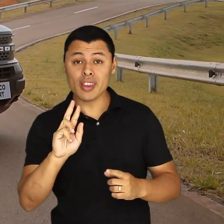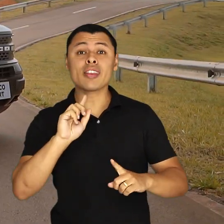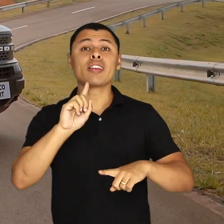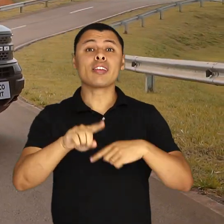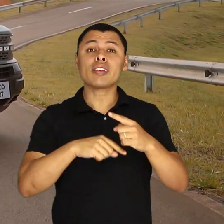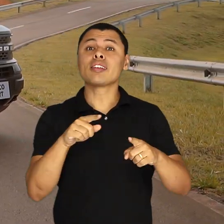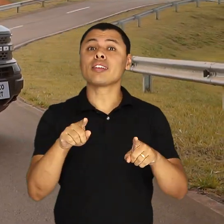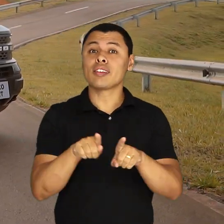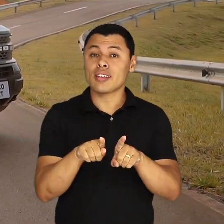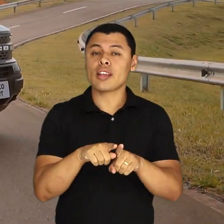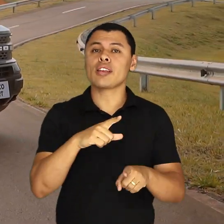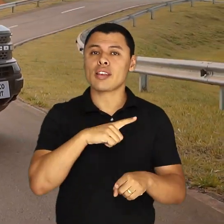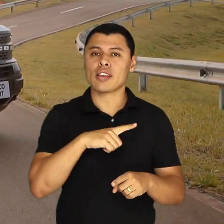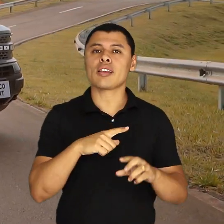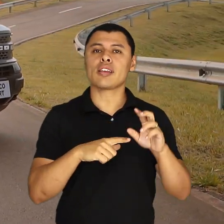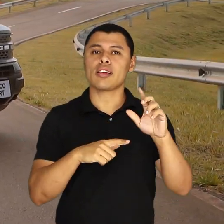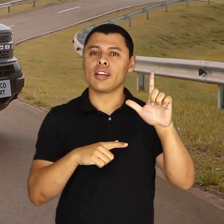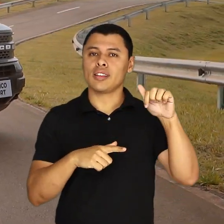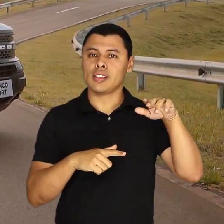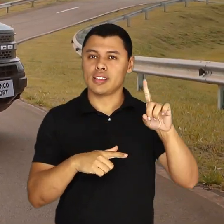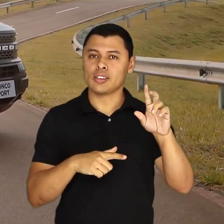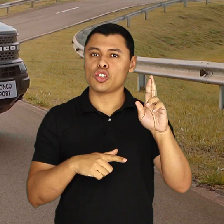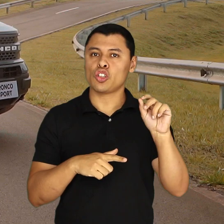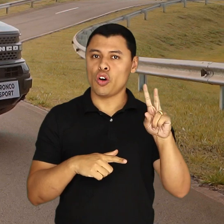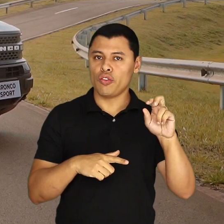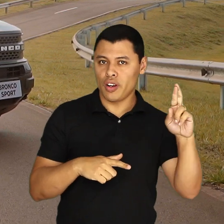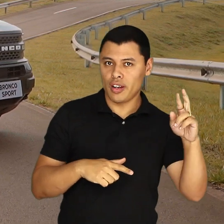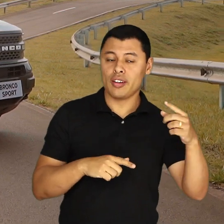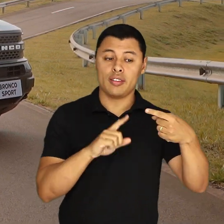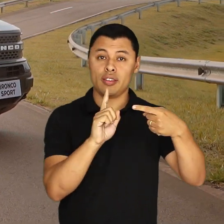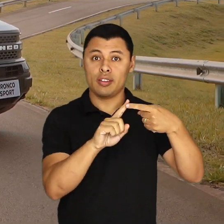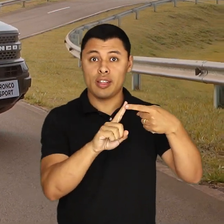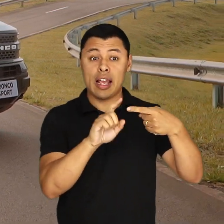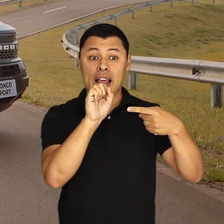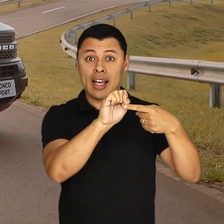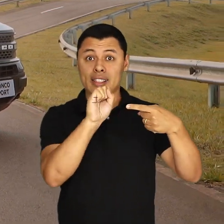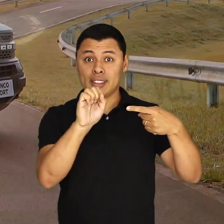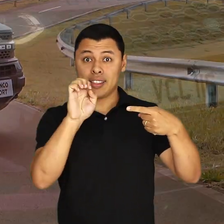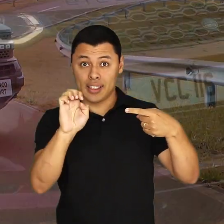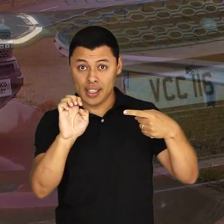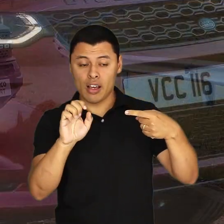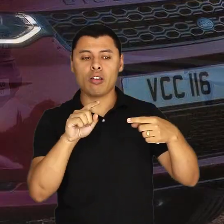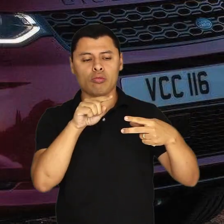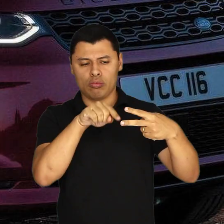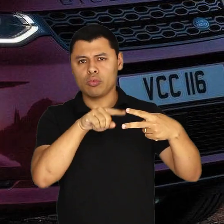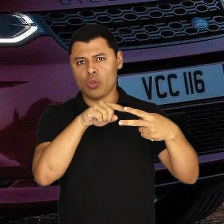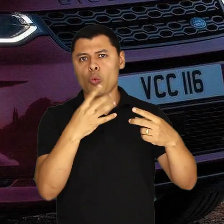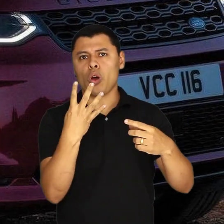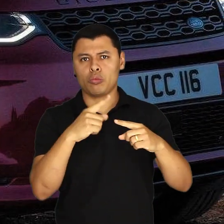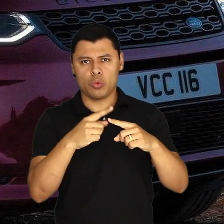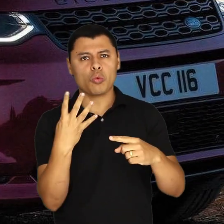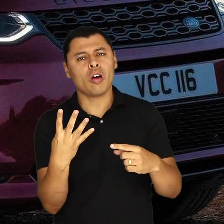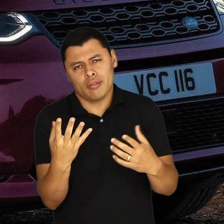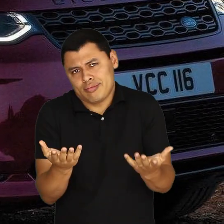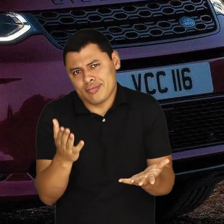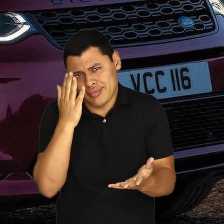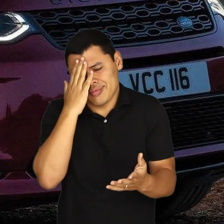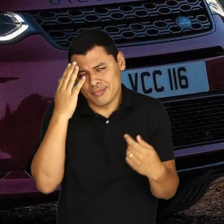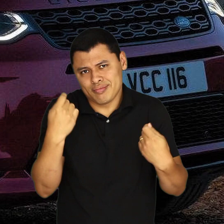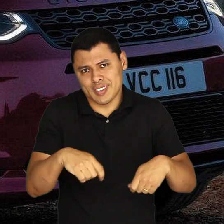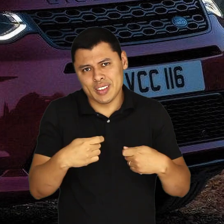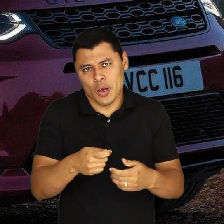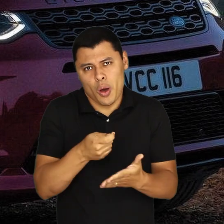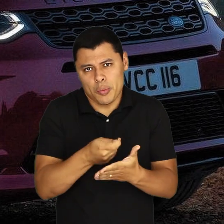reais. E aí acima deles a gente tem dois Land Rover Discovery Sport, né? A configuração S e SE, ambos 4x4, evidentemente,